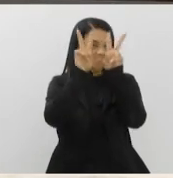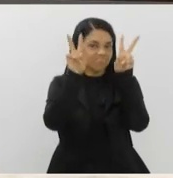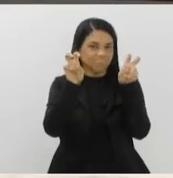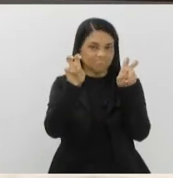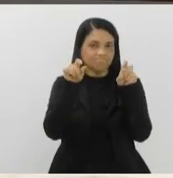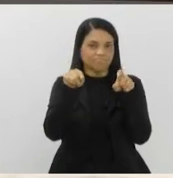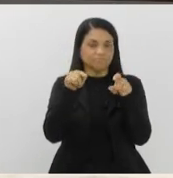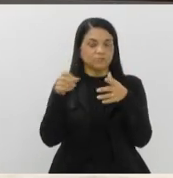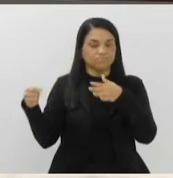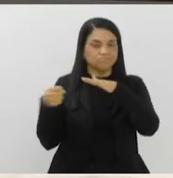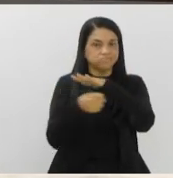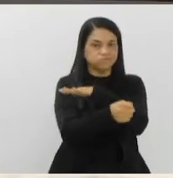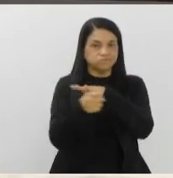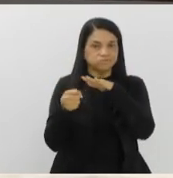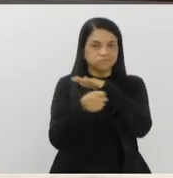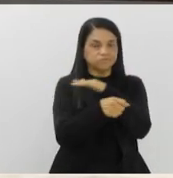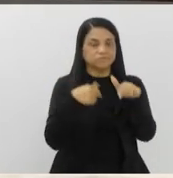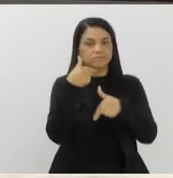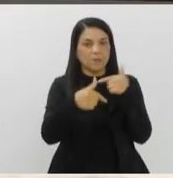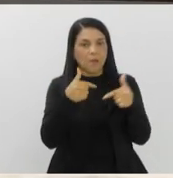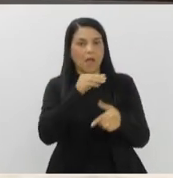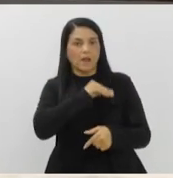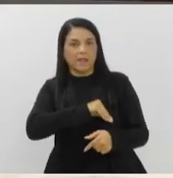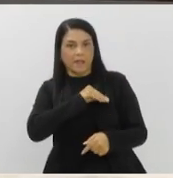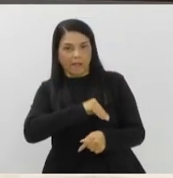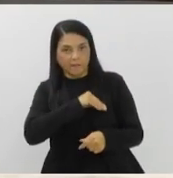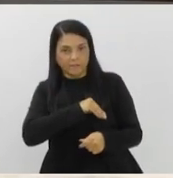geração de emprego, de renda,